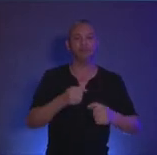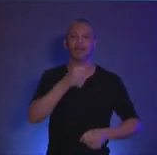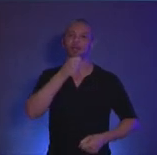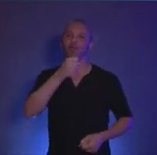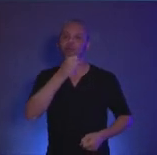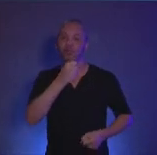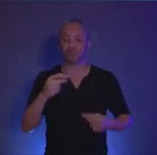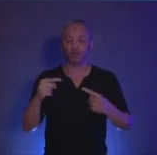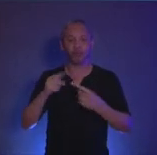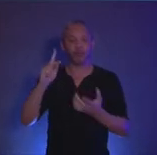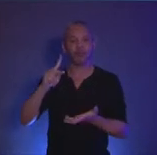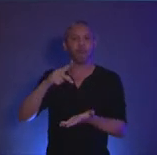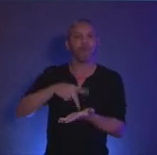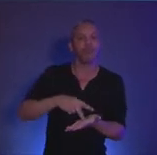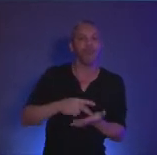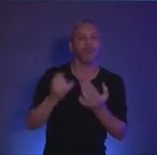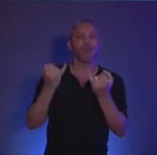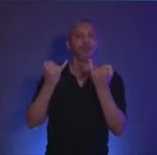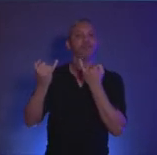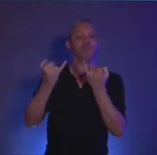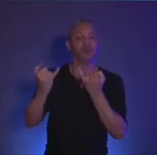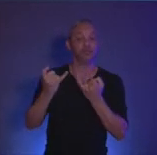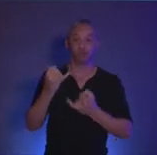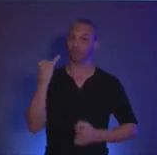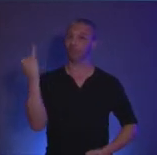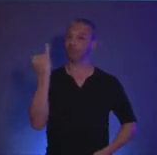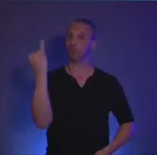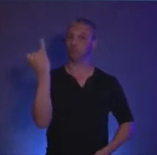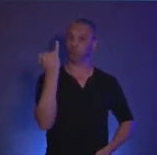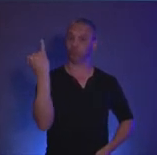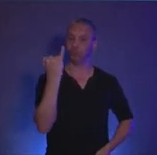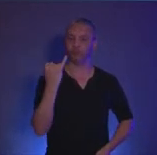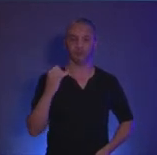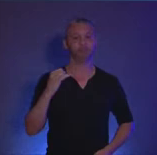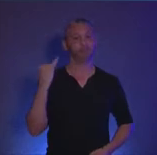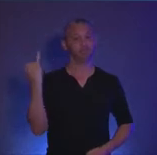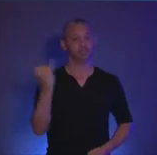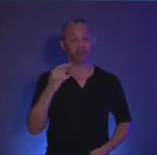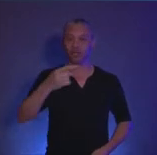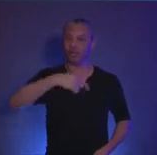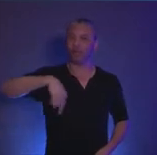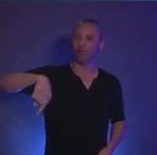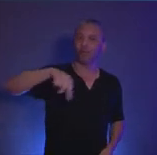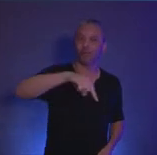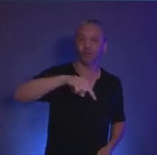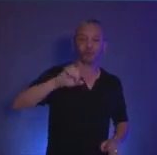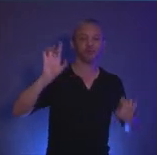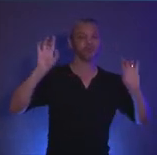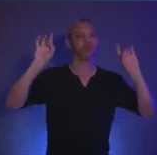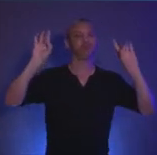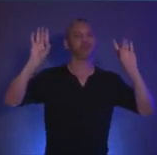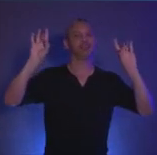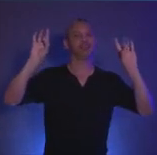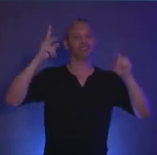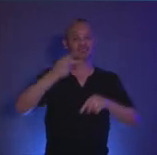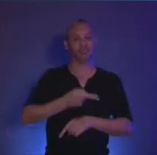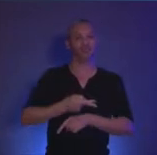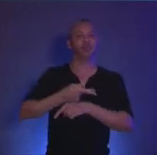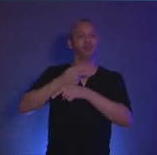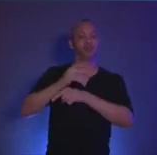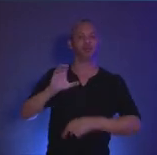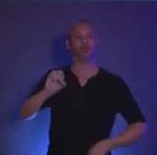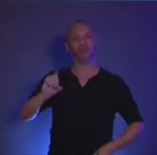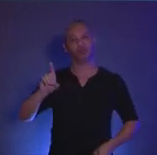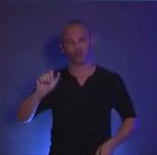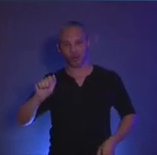em evidências, em dados, se torna cada vez mais relevante, né? E é por isso que é tão importante a gente ter uma edição como essa, não só do CODA, mas